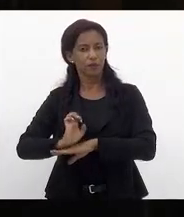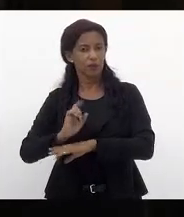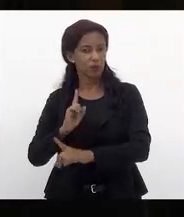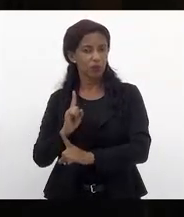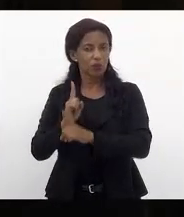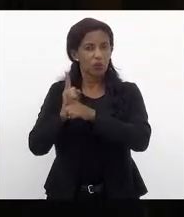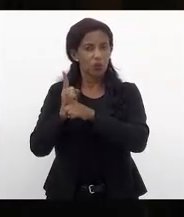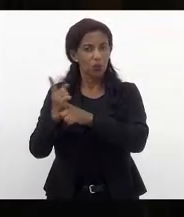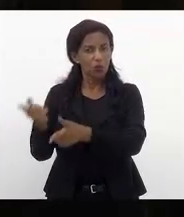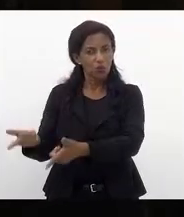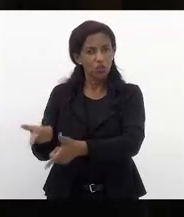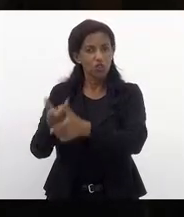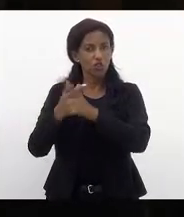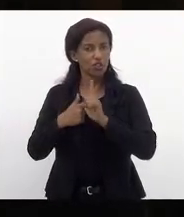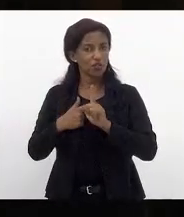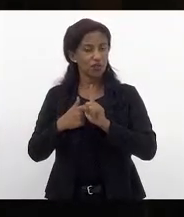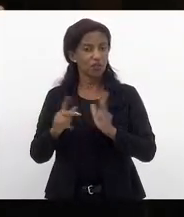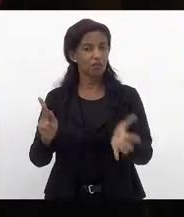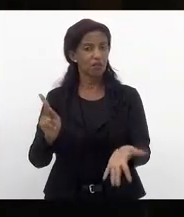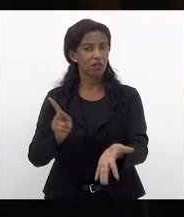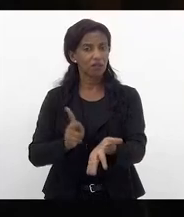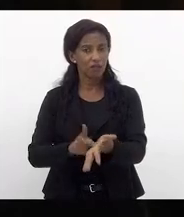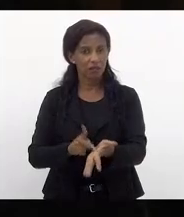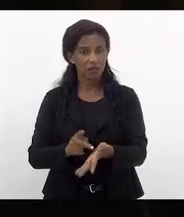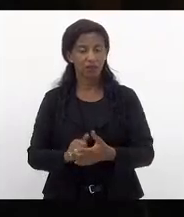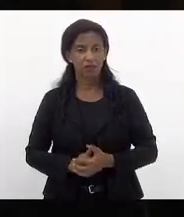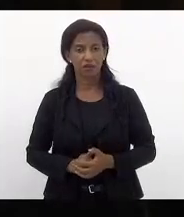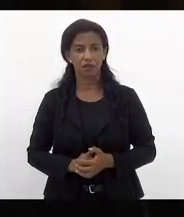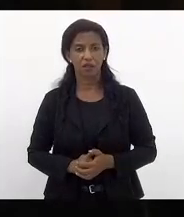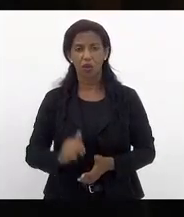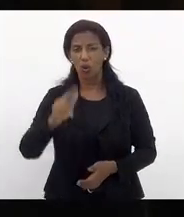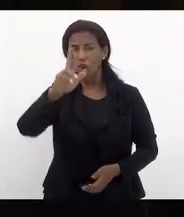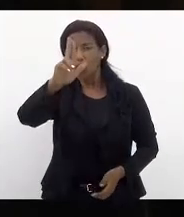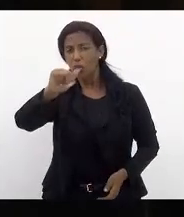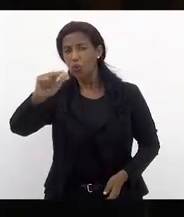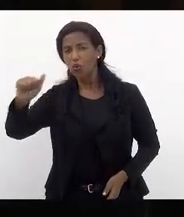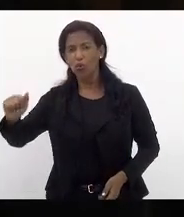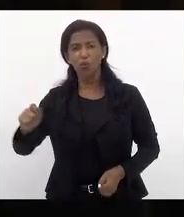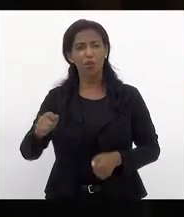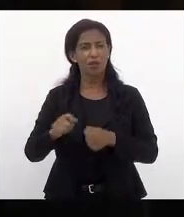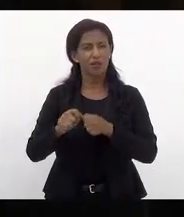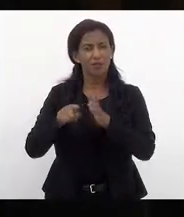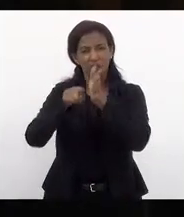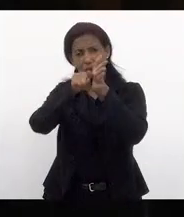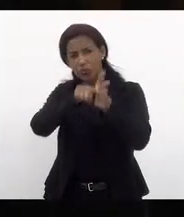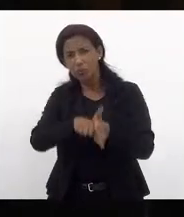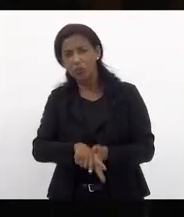encontra endividado, mas, na verdade, nunca se fez uma auditoria